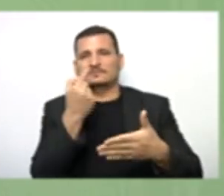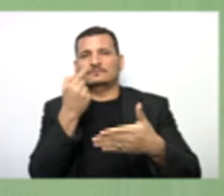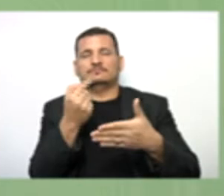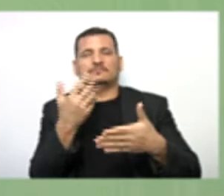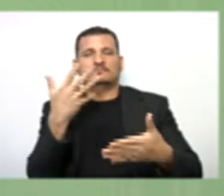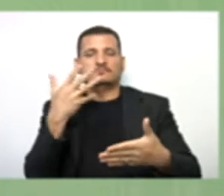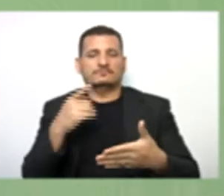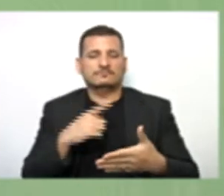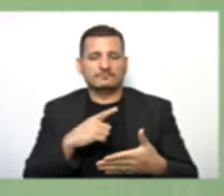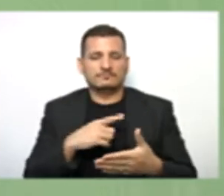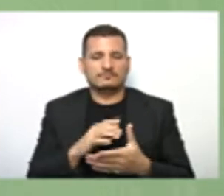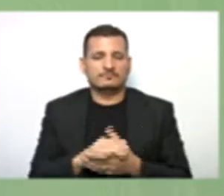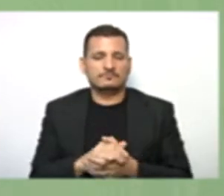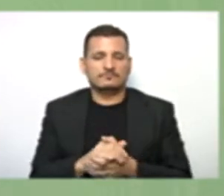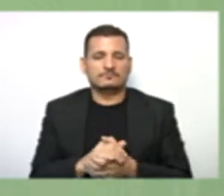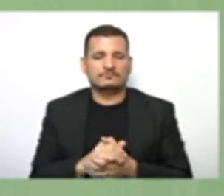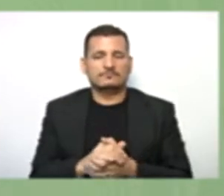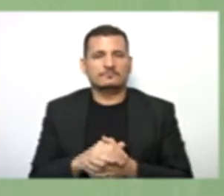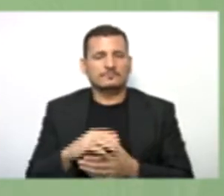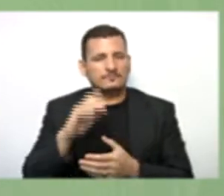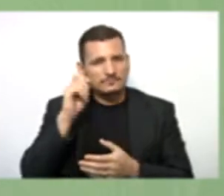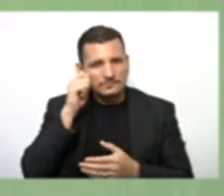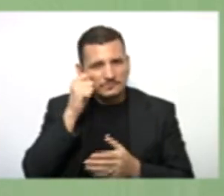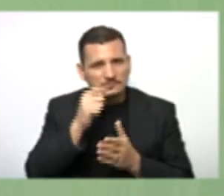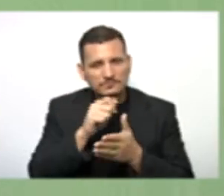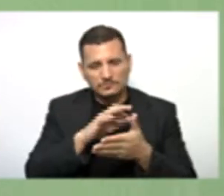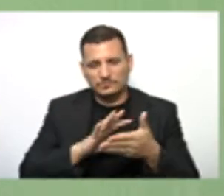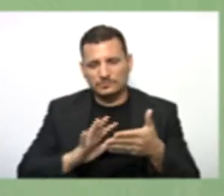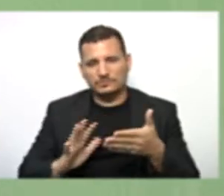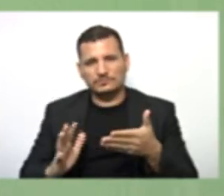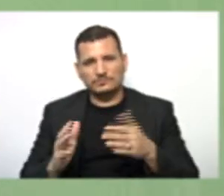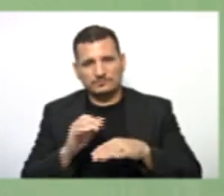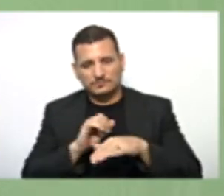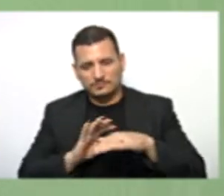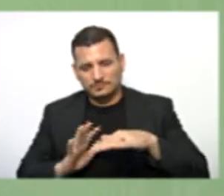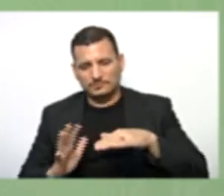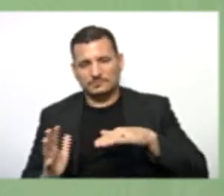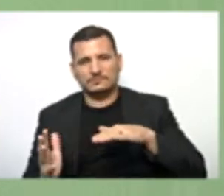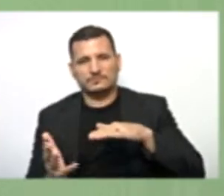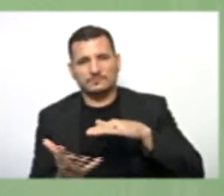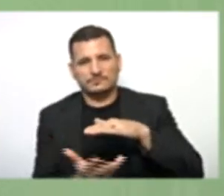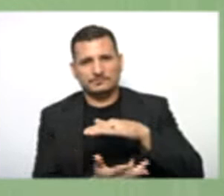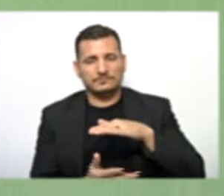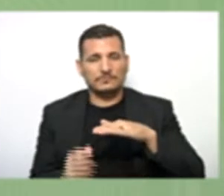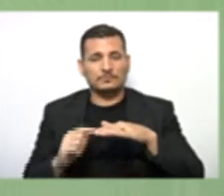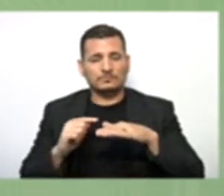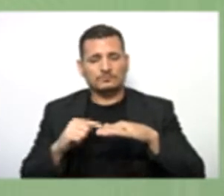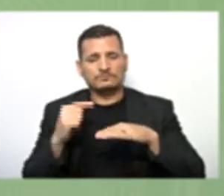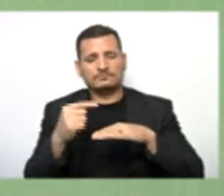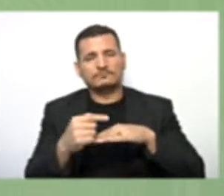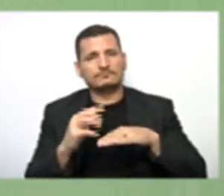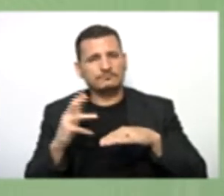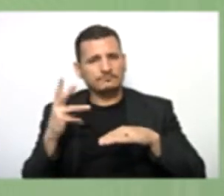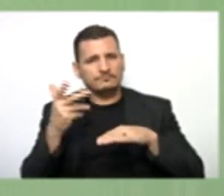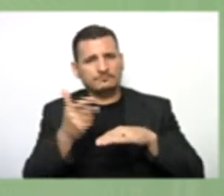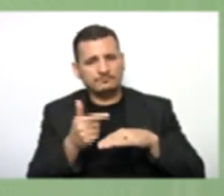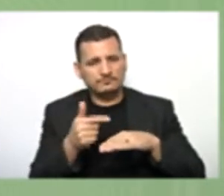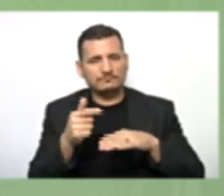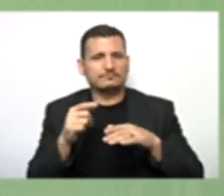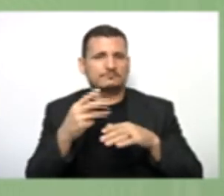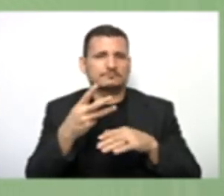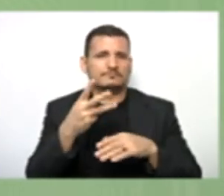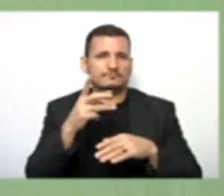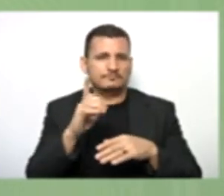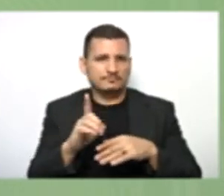uma sombra aqui embaixo, tudo isso está sendo considerado para exibição dessa imagem em 3D. Quando